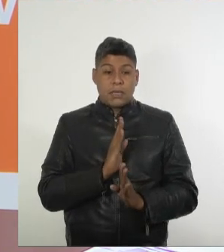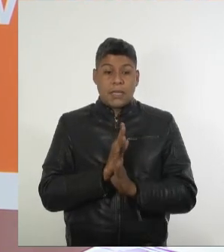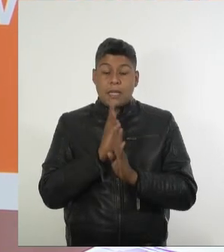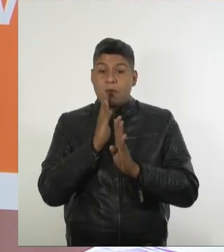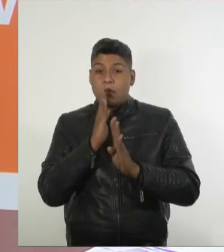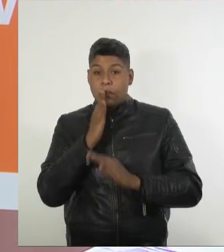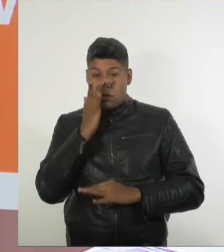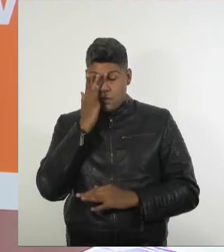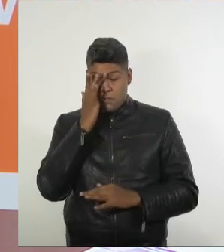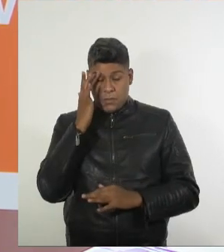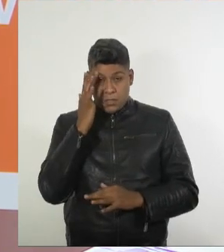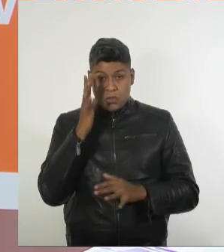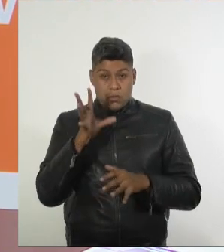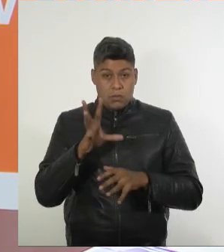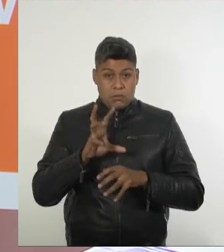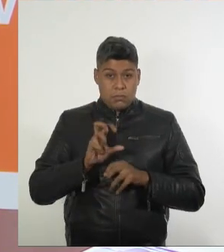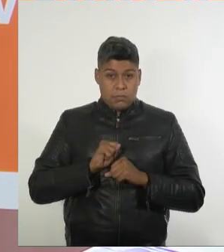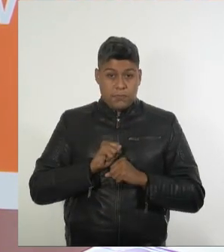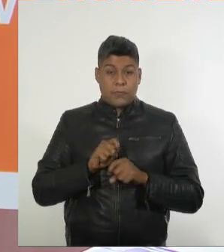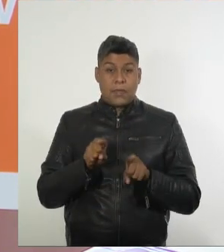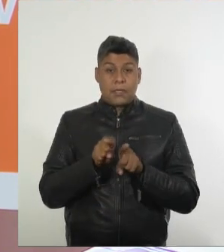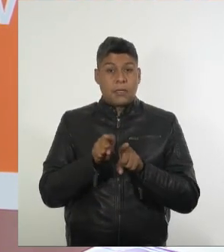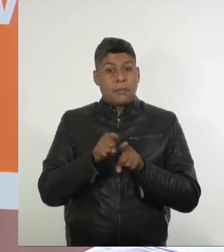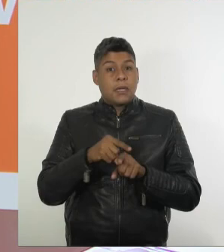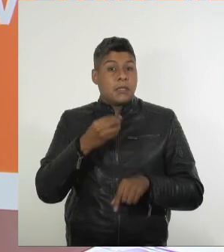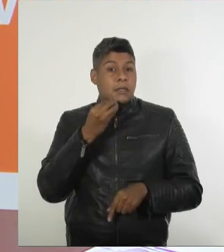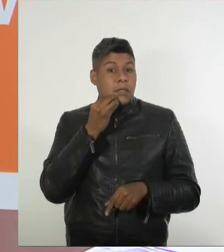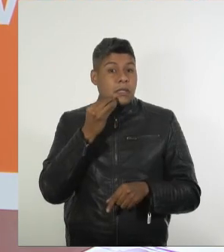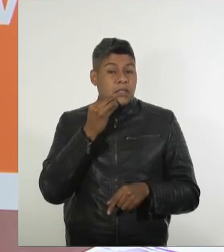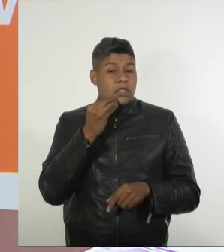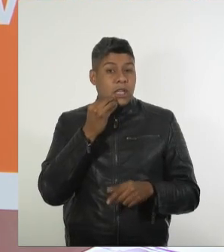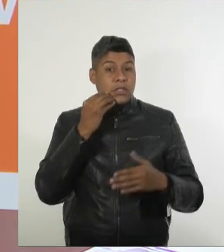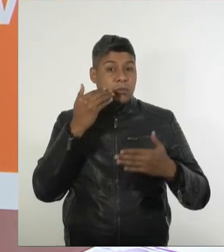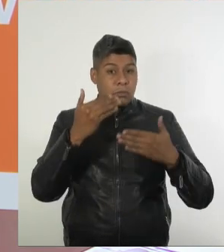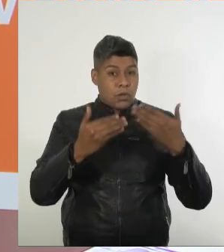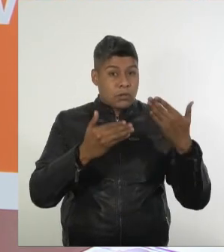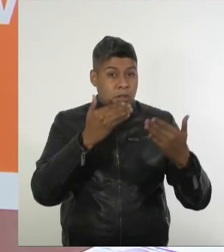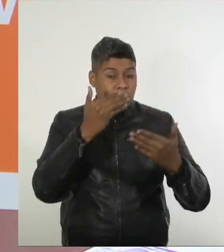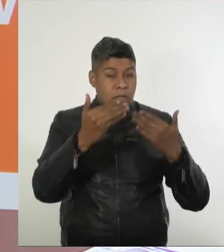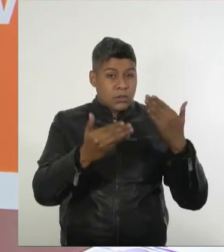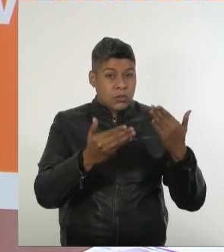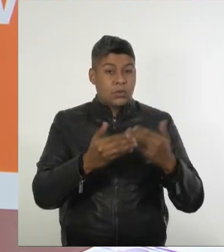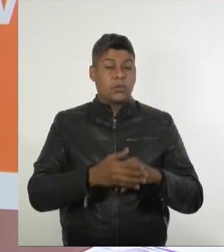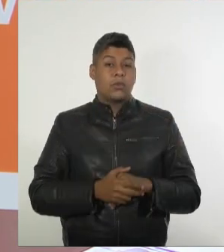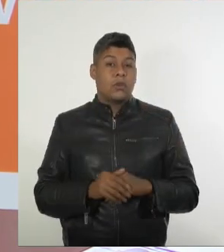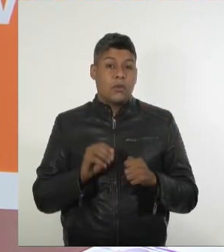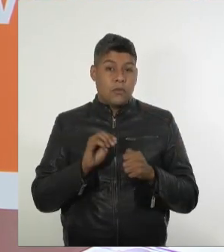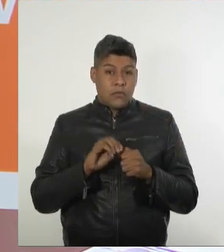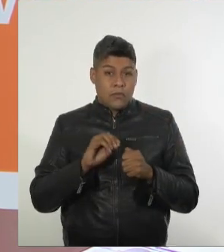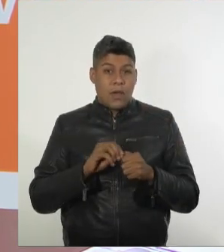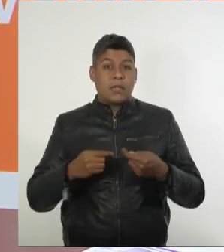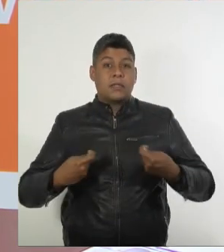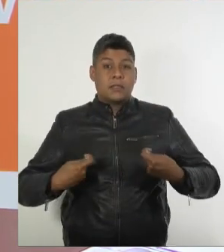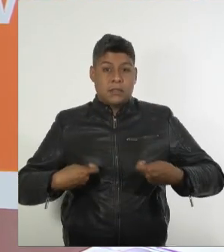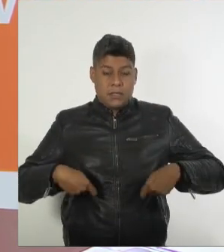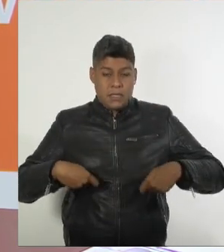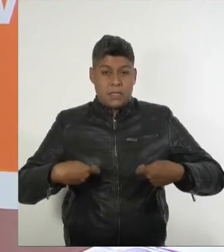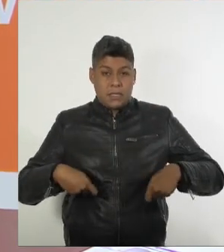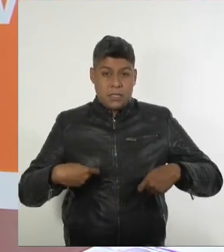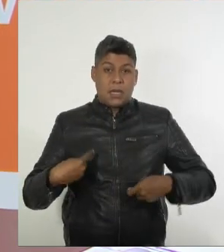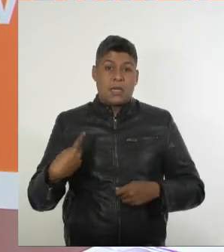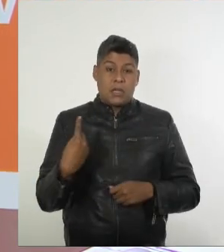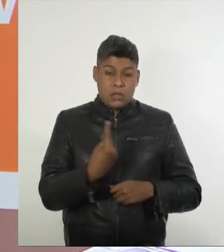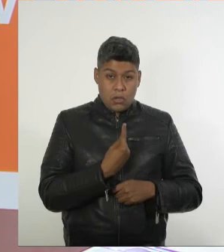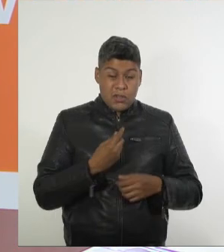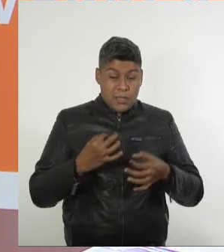dos sintomáticos respiratórios, na testagem, no processo de sequenciamento, quando se faz necessário, e é isso que nós